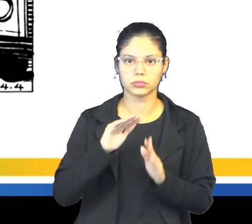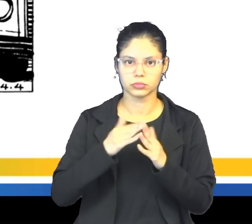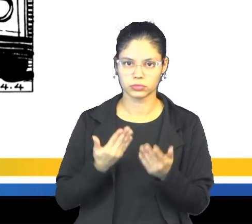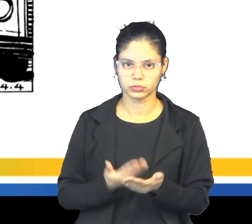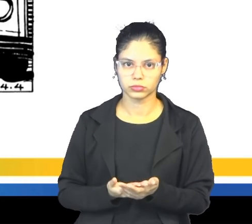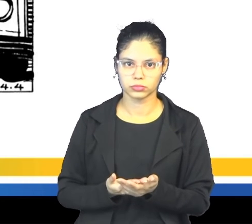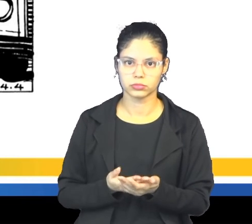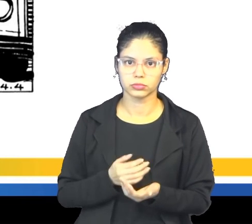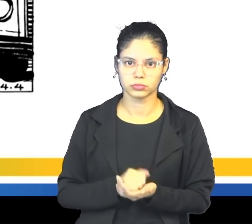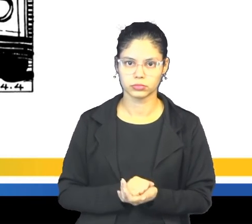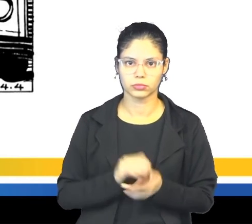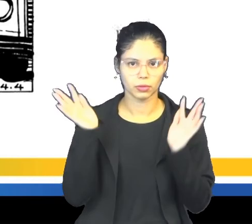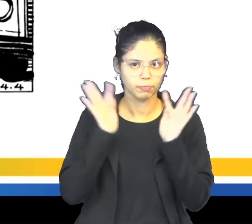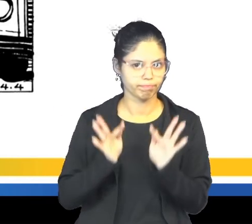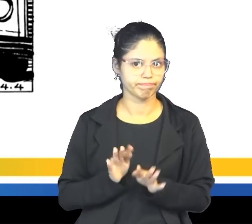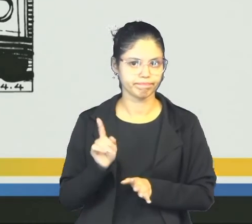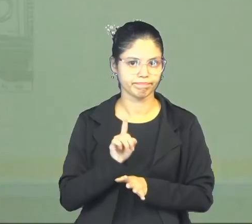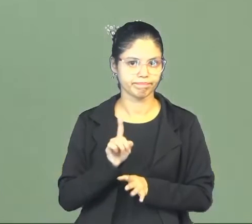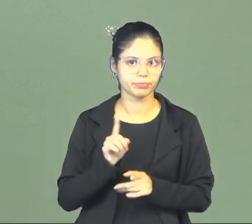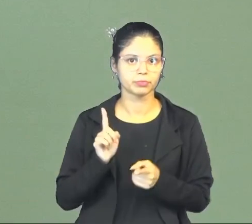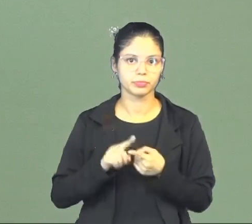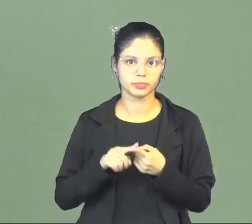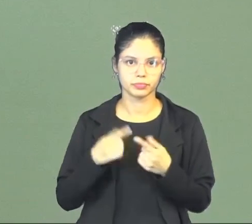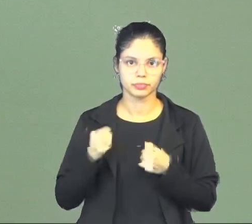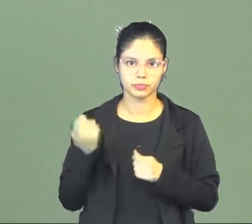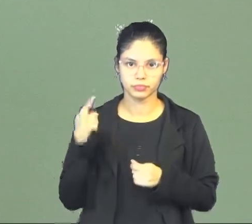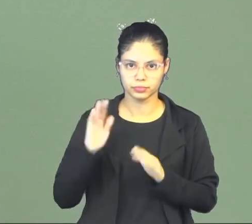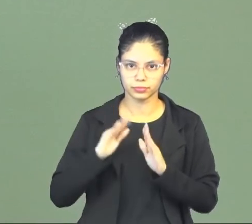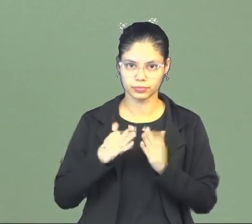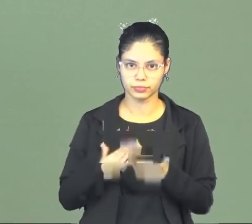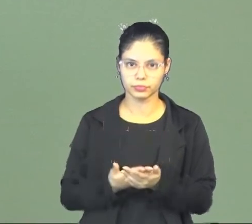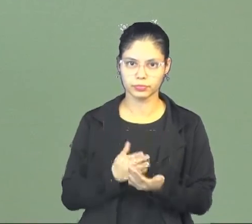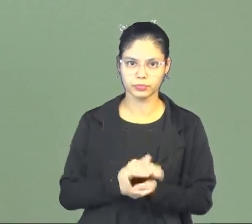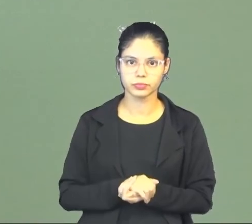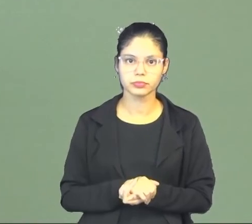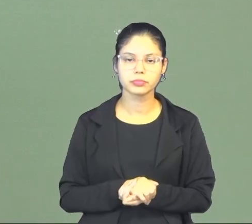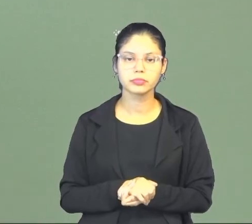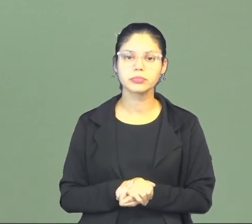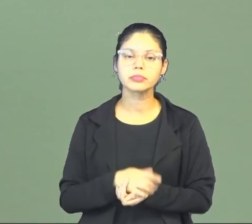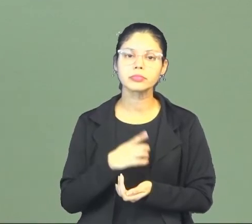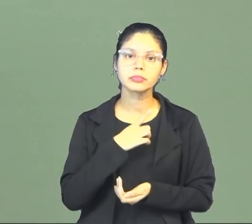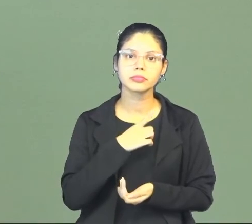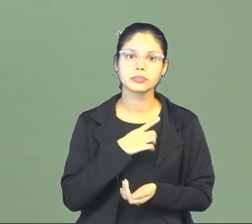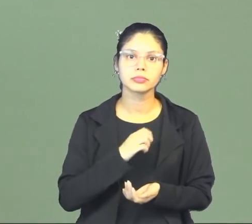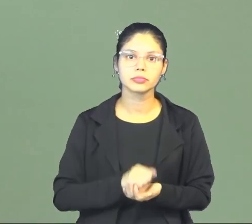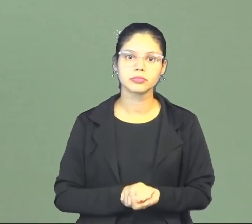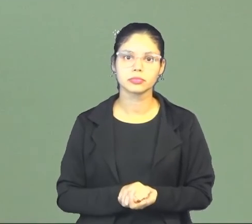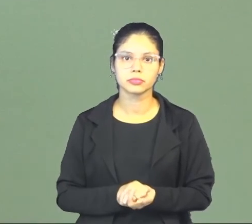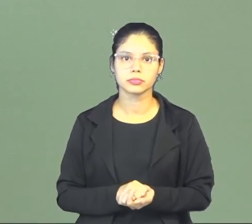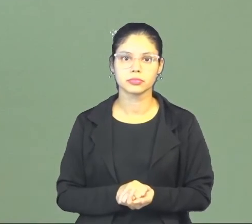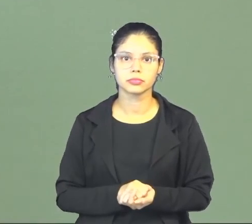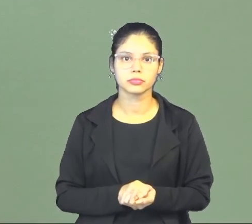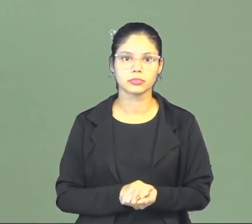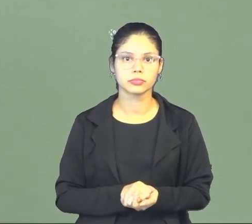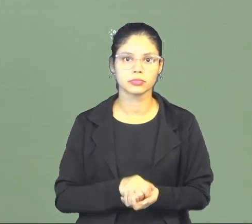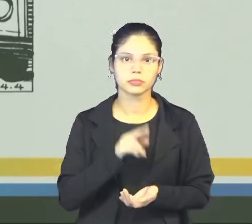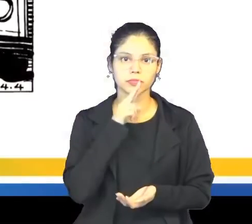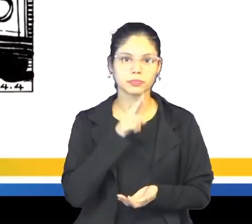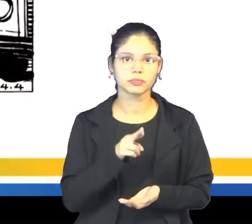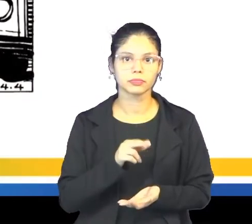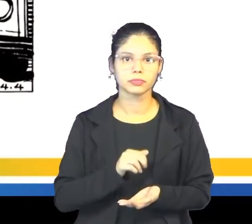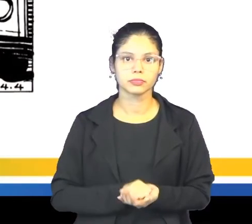não está tão contente assim, porque ele vai ter que ir para lá. E aí nós temos ali, né, a